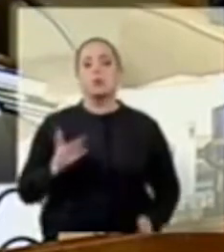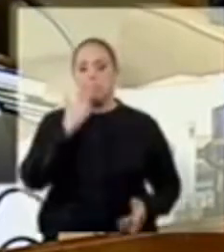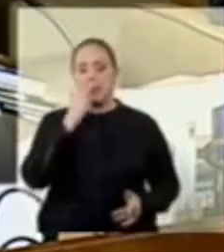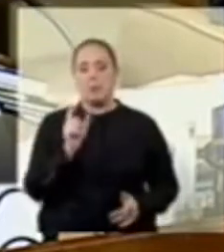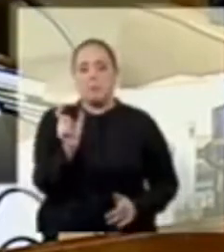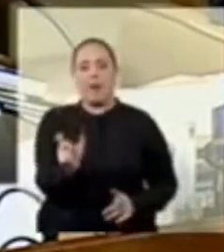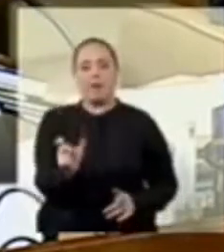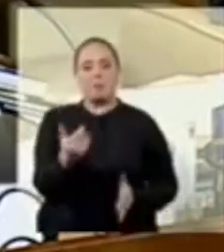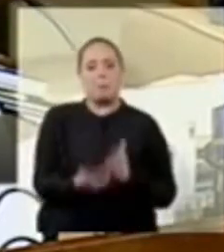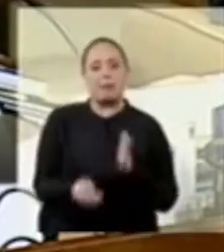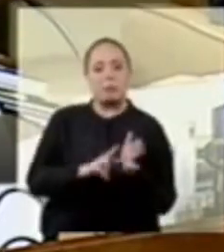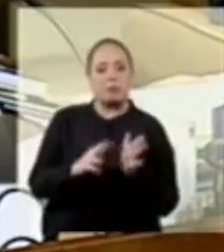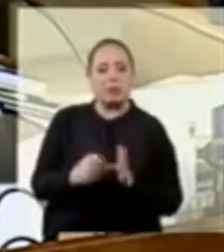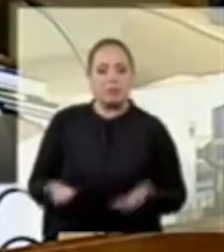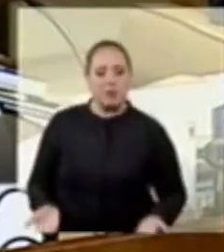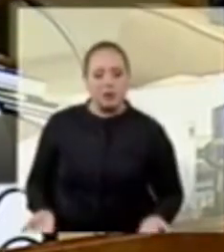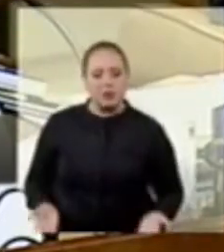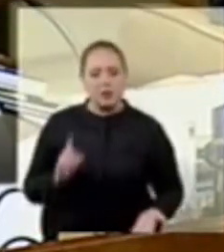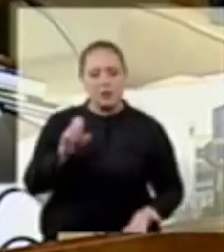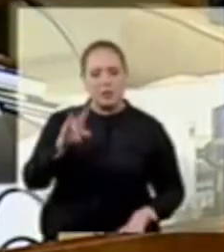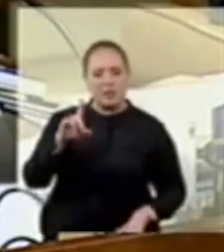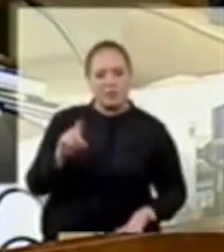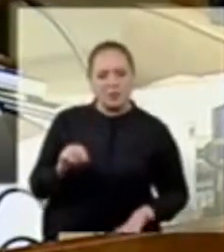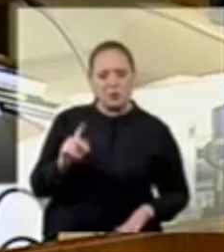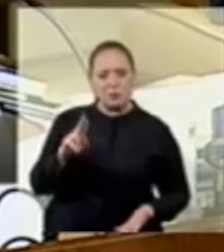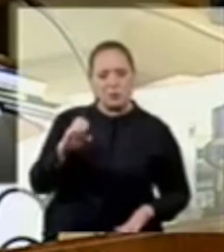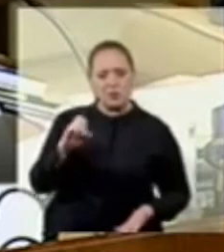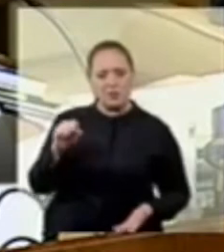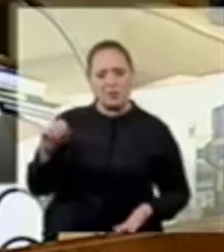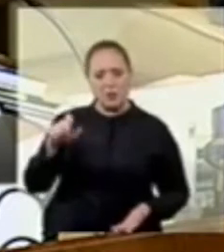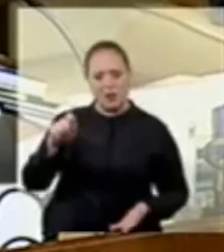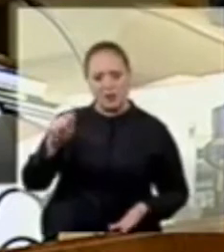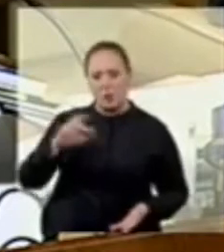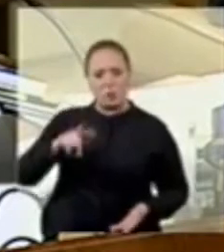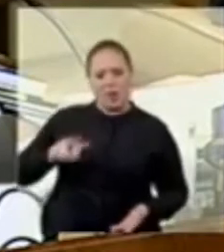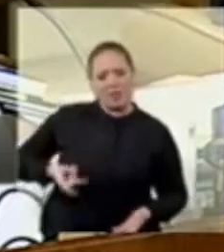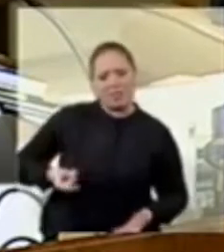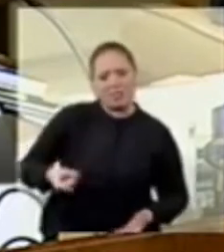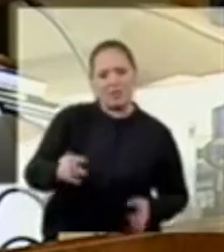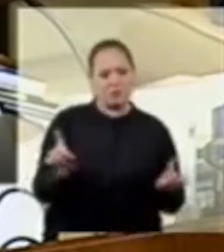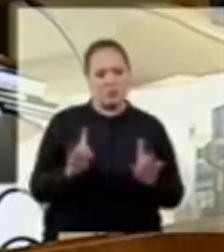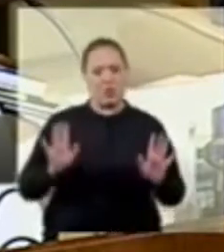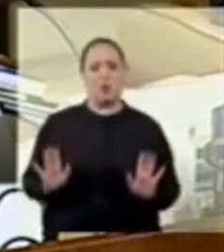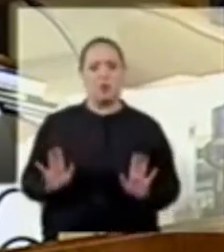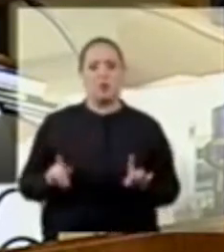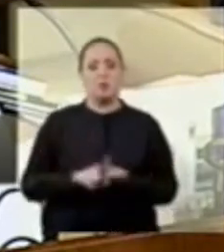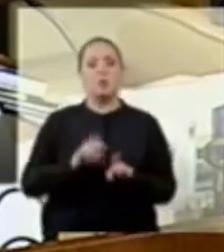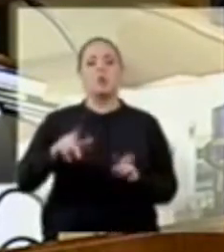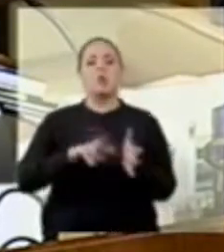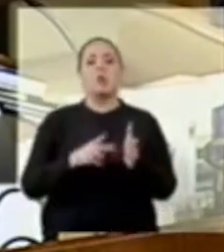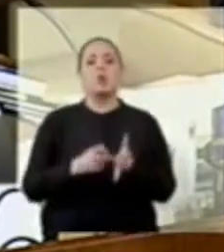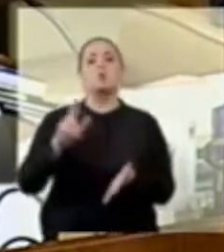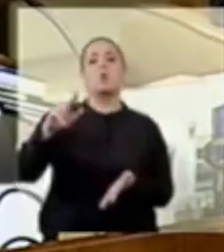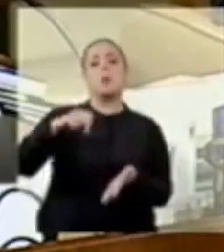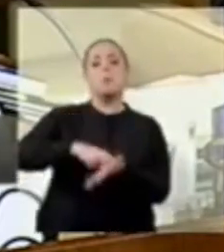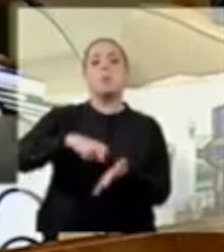sentido devido processo legal não é o que não acaba nunca e garantir isso não significa que ninguém nunca é punido por coisa nenhuma não